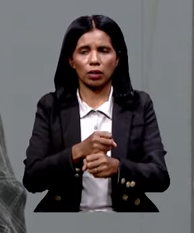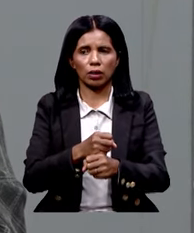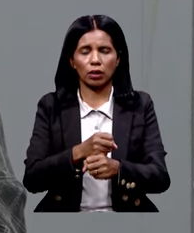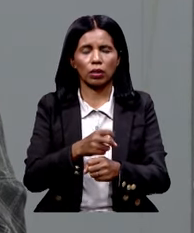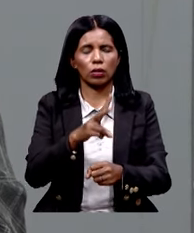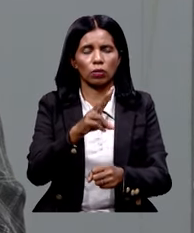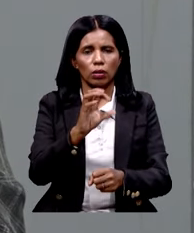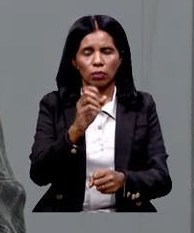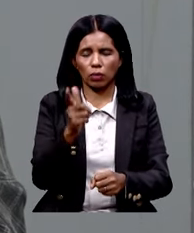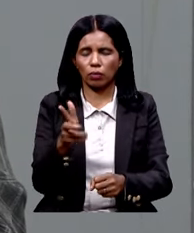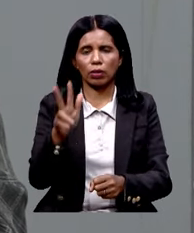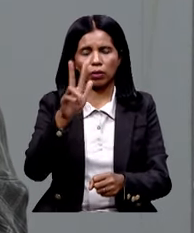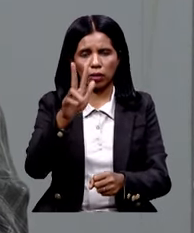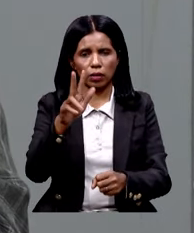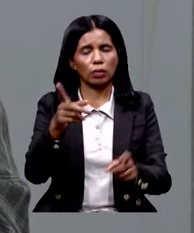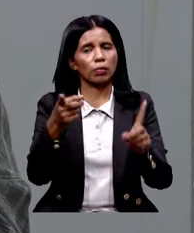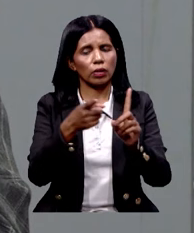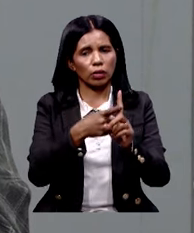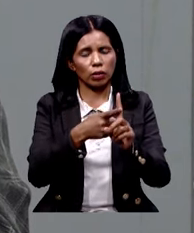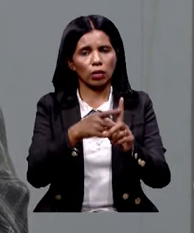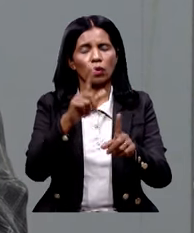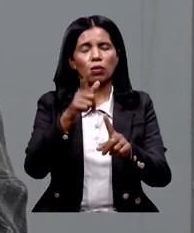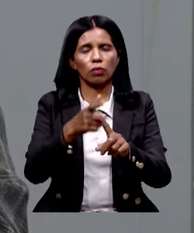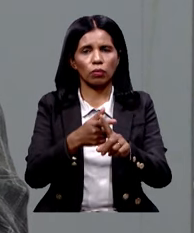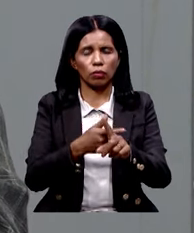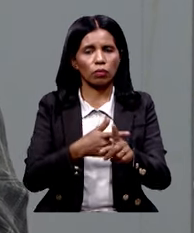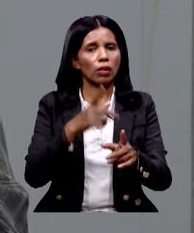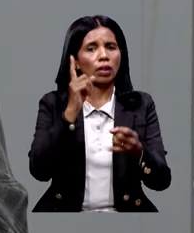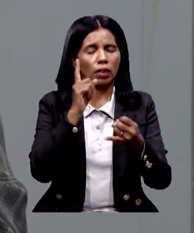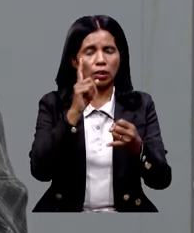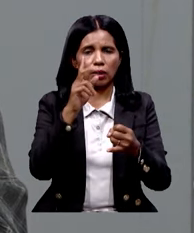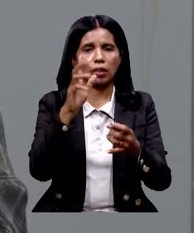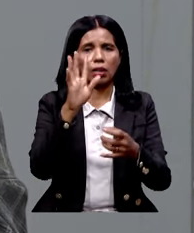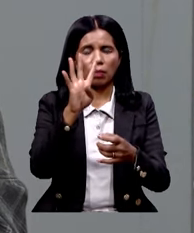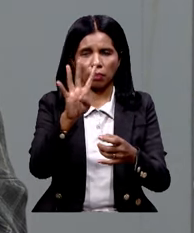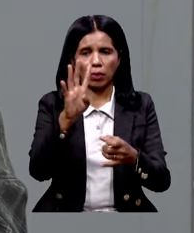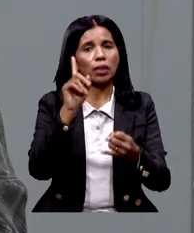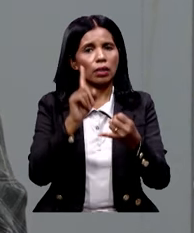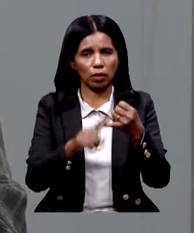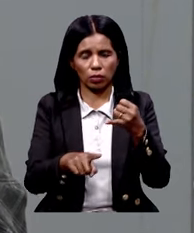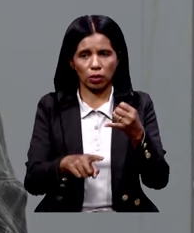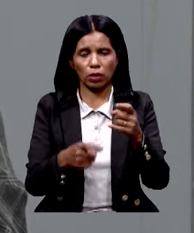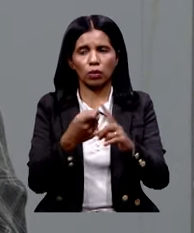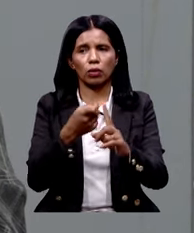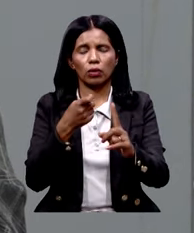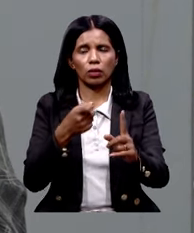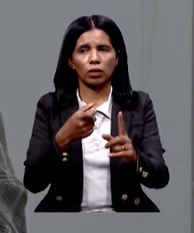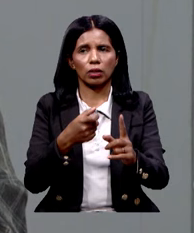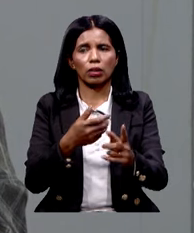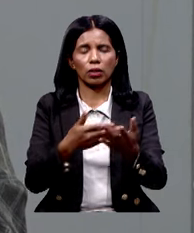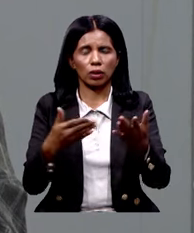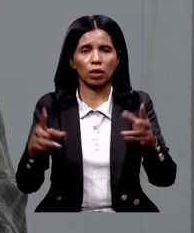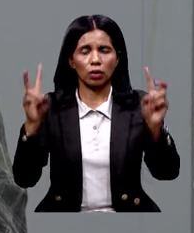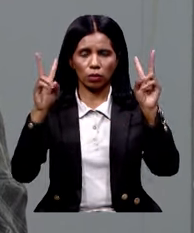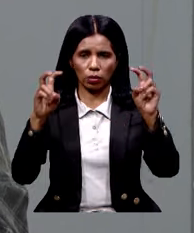2023 né positivo liu ba trimestre icus né husi ações ou títulos